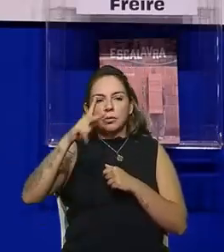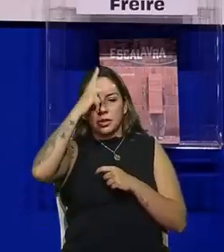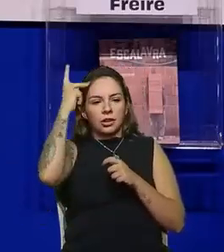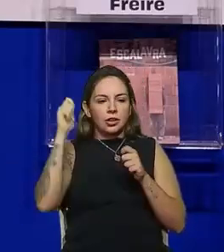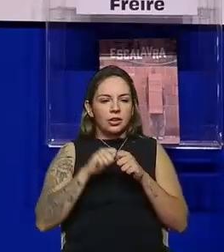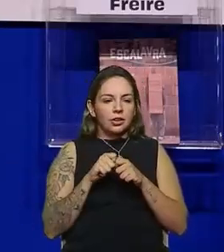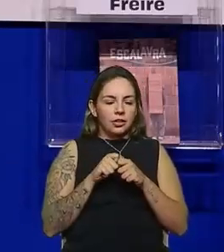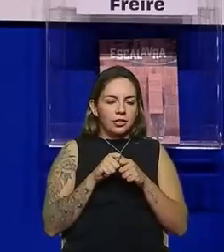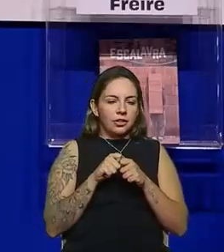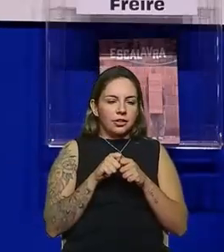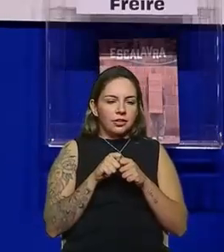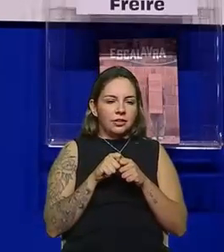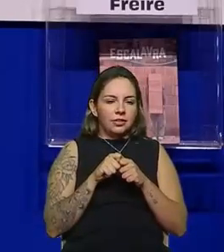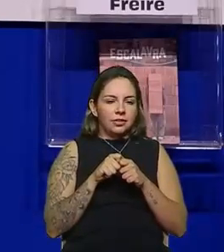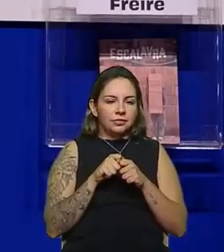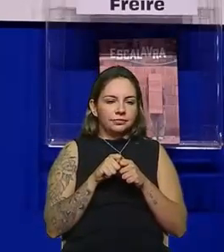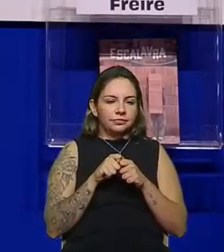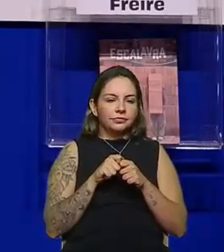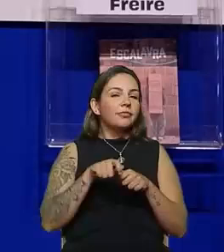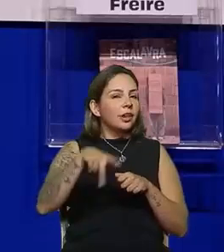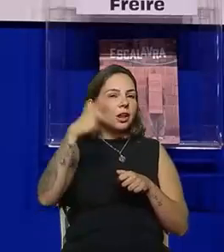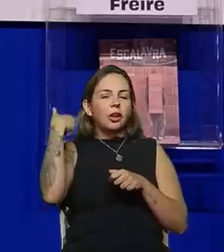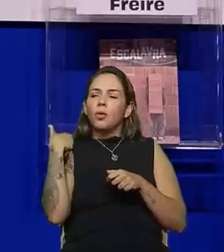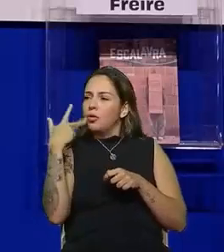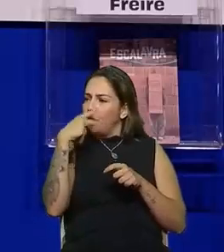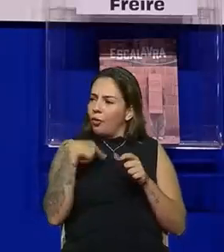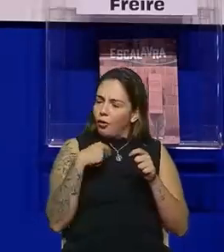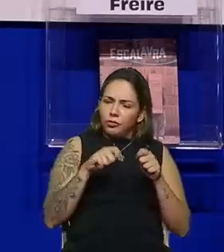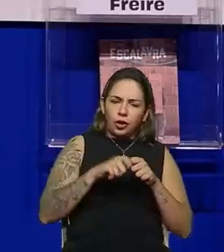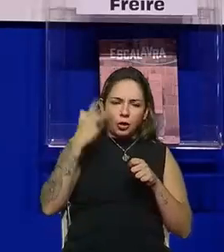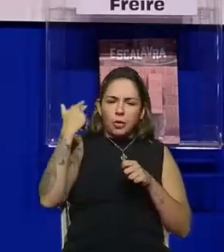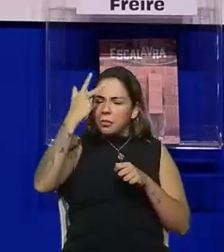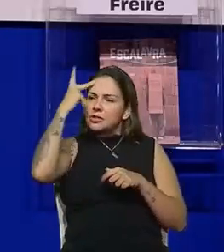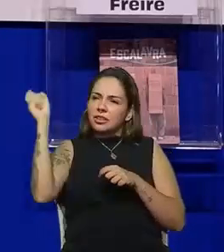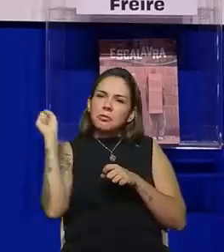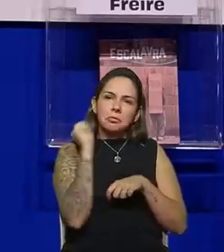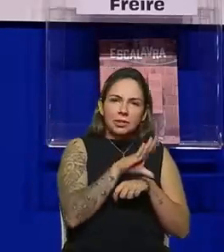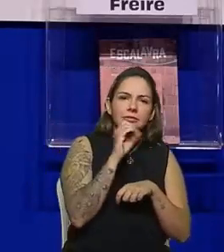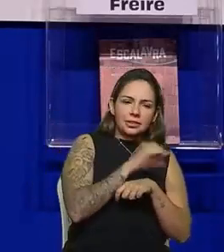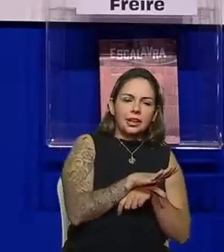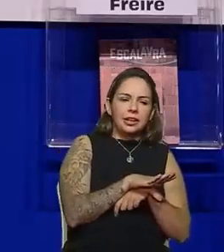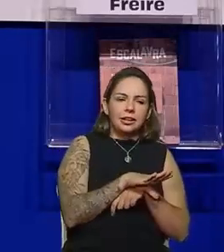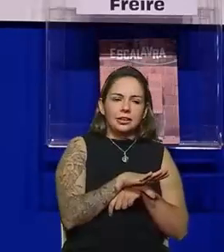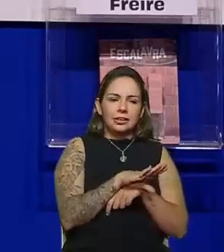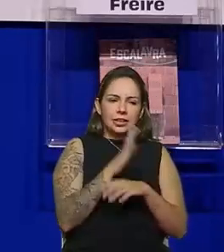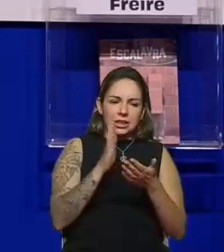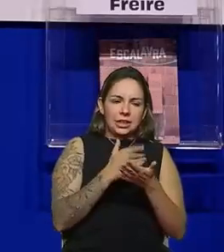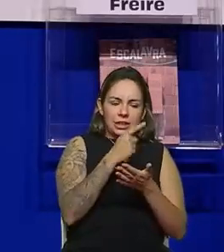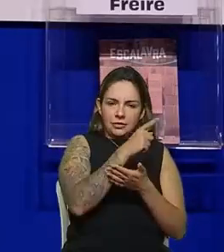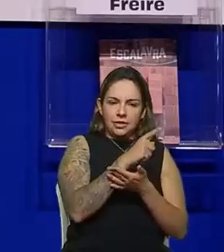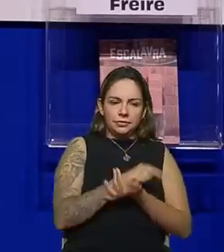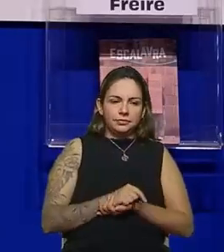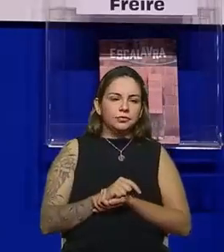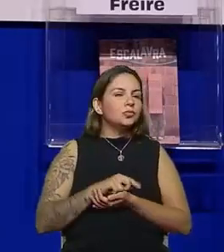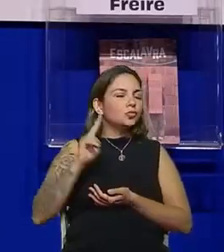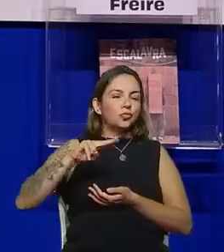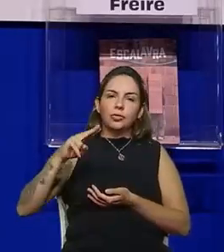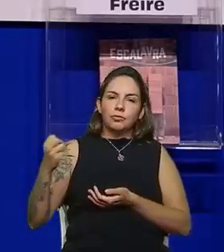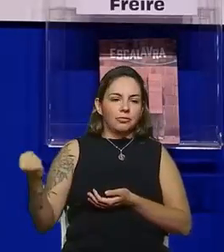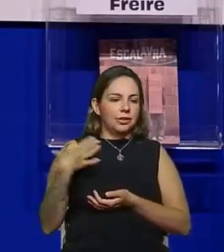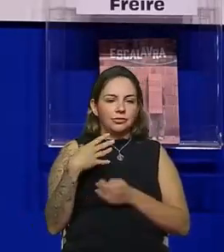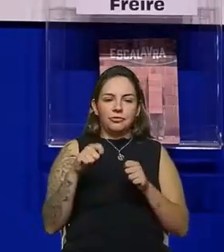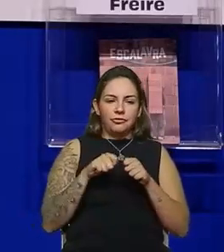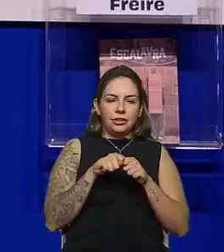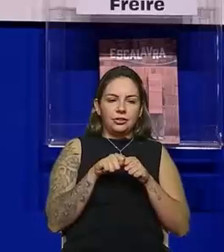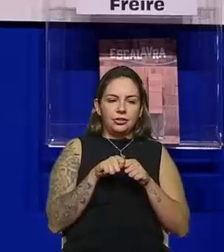havia feito. E eu confesso que eu achava que isso era comum. Eu disse, olha, muita gente deve mandar, né, livros para ele. Ele disse, nunca ninguém